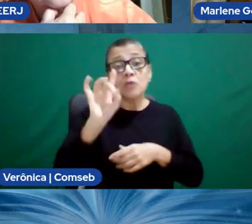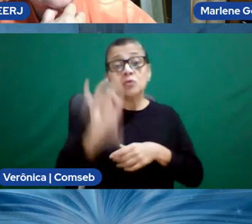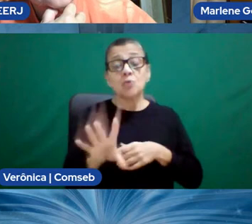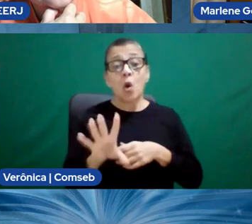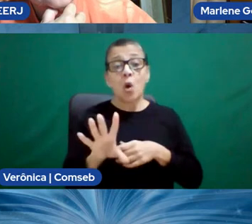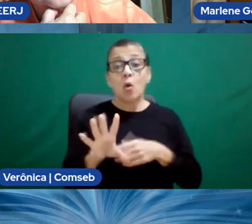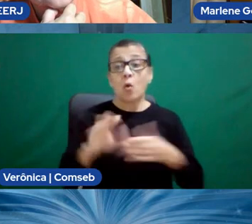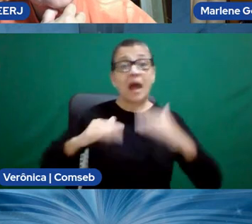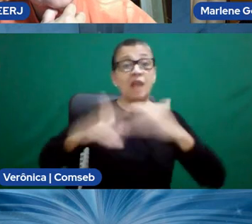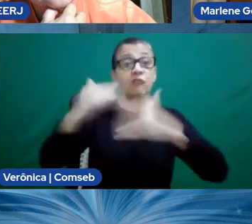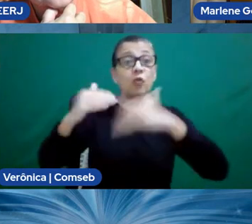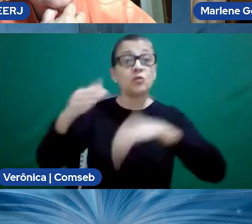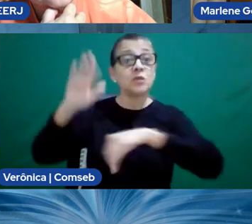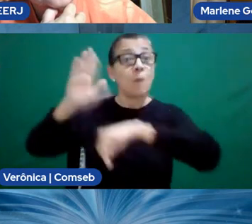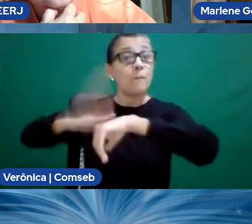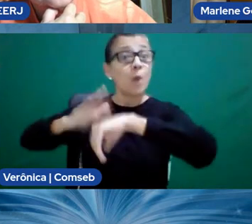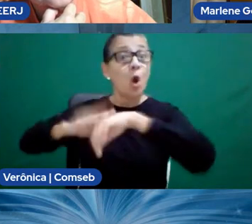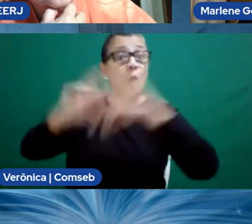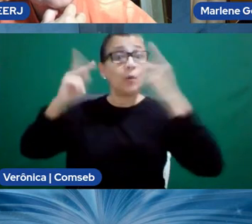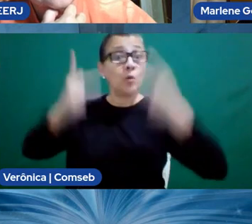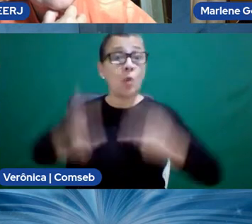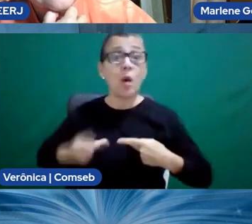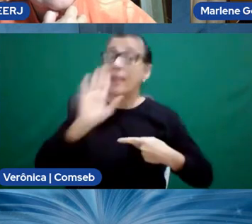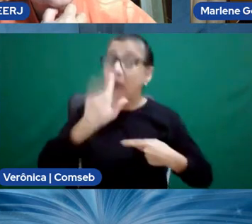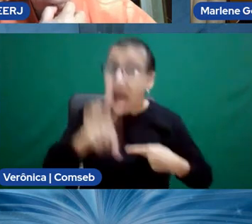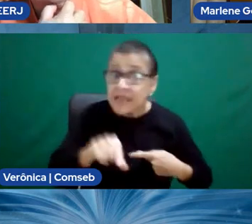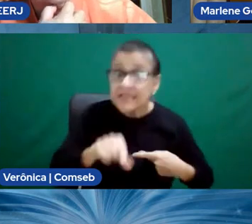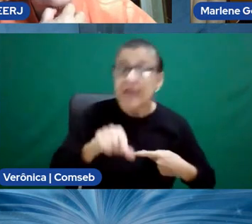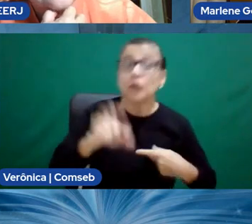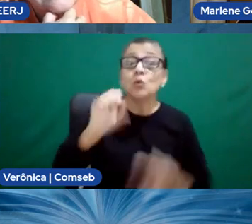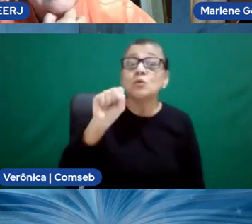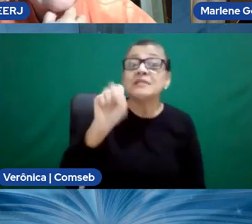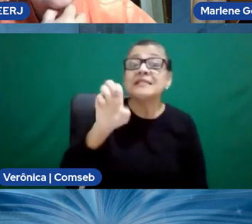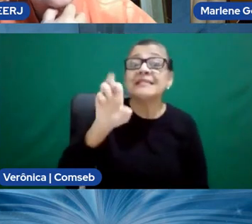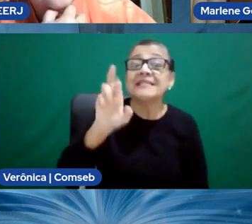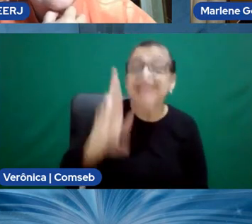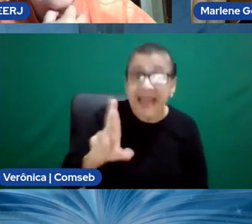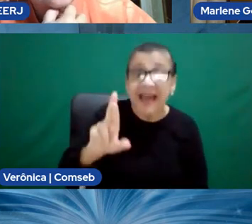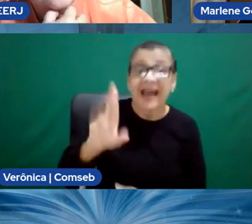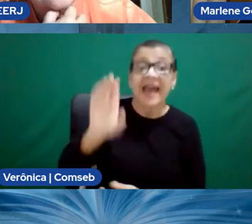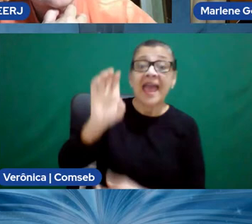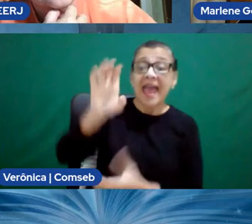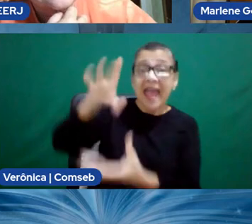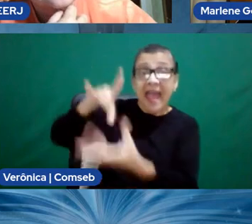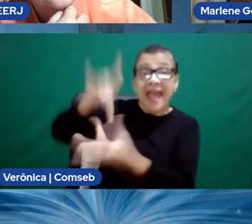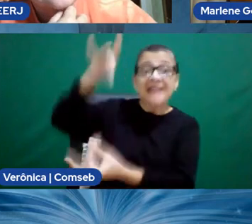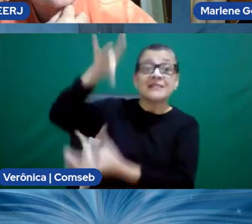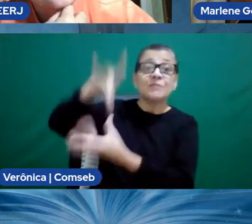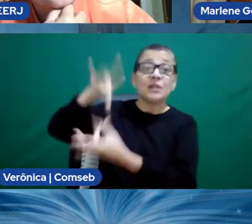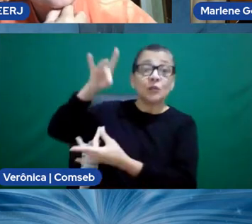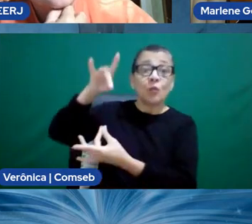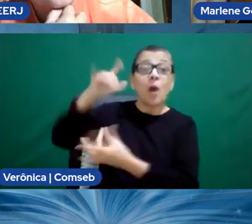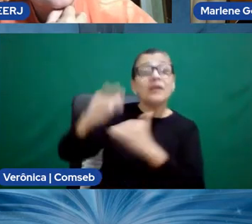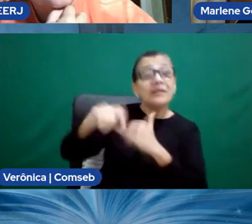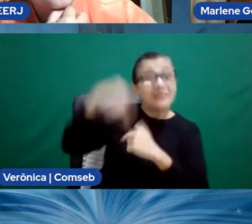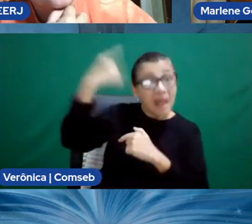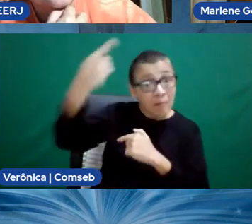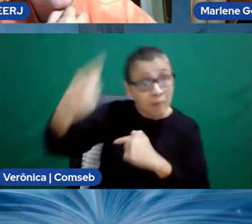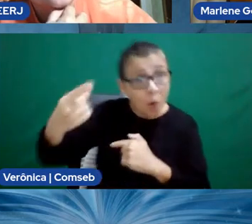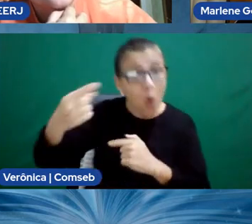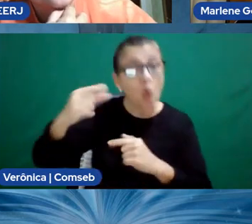do homem, mas do ser espiritual que isso. Vai atingir a evolução hominal algum dia, não é, Marlene? Maravilhoso.